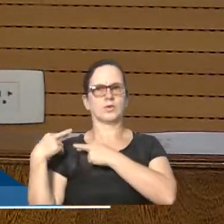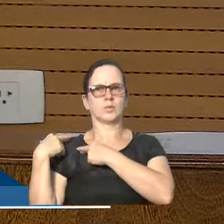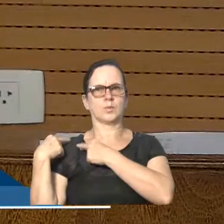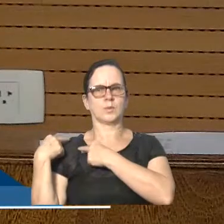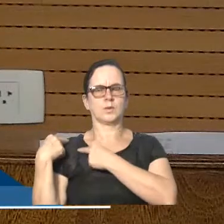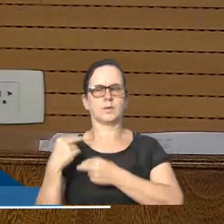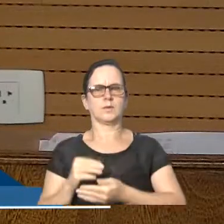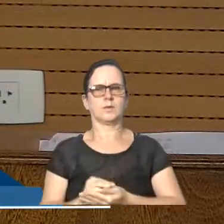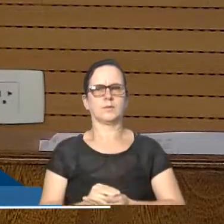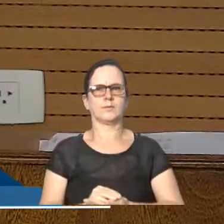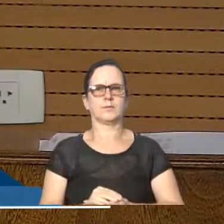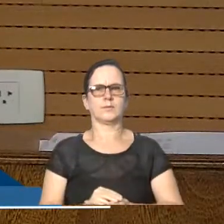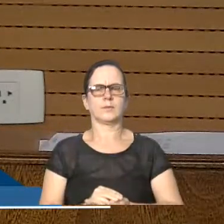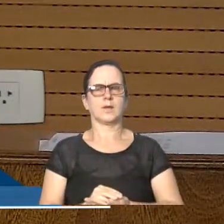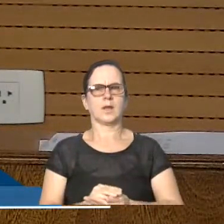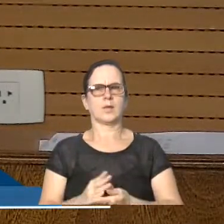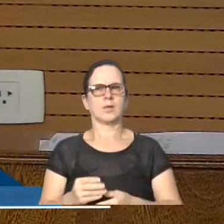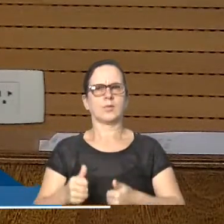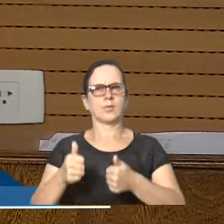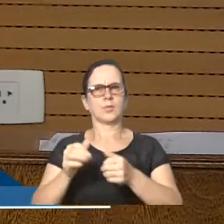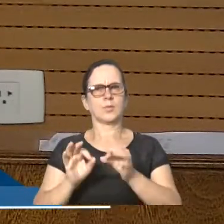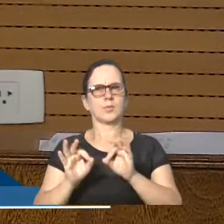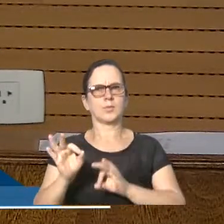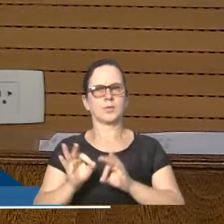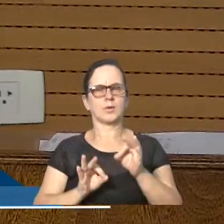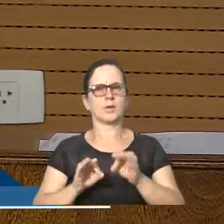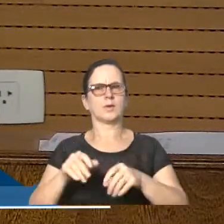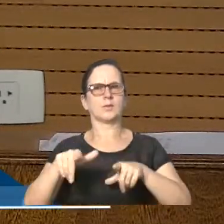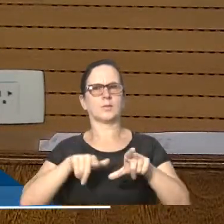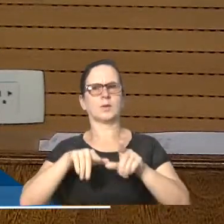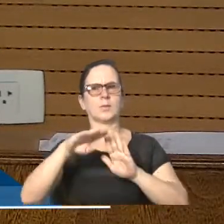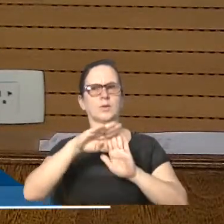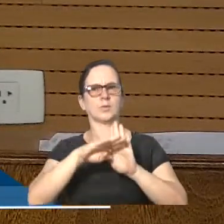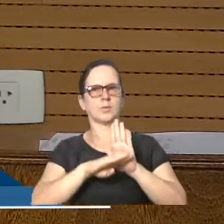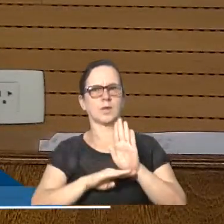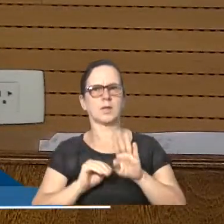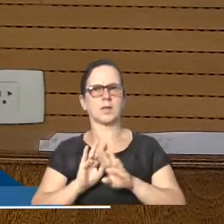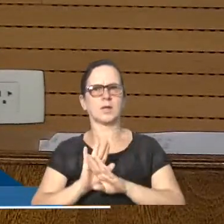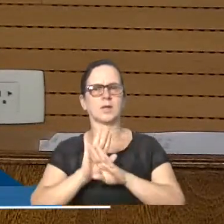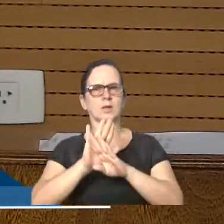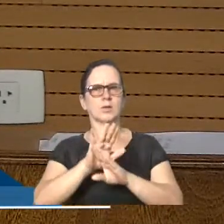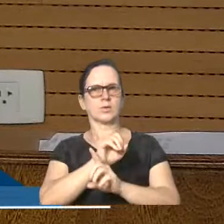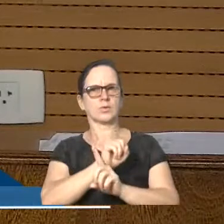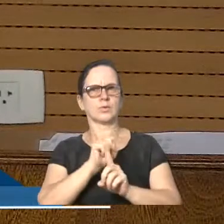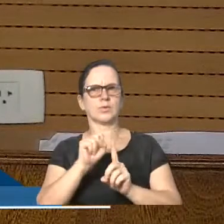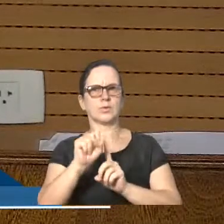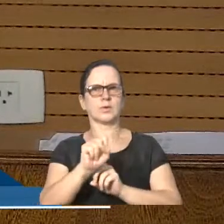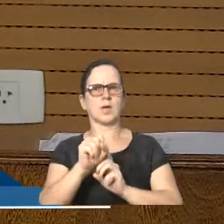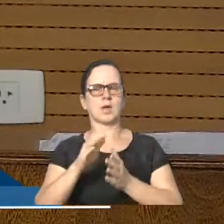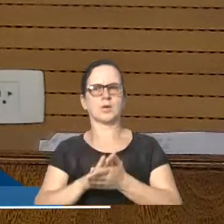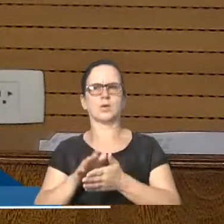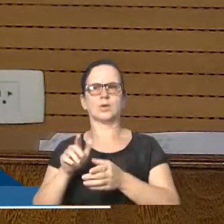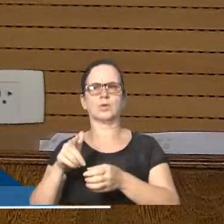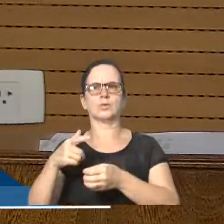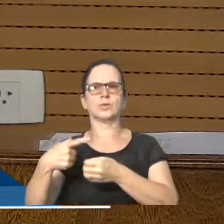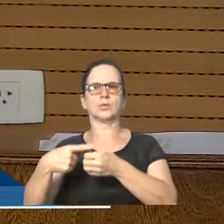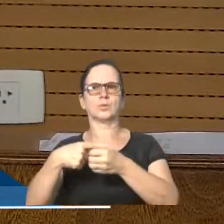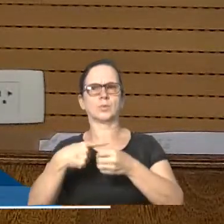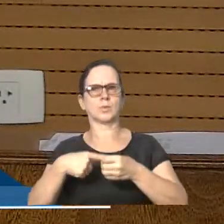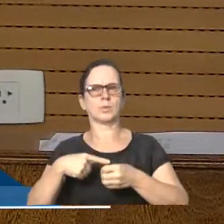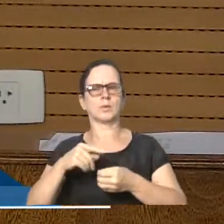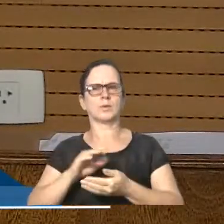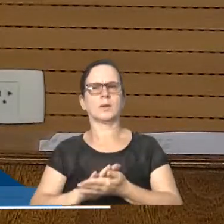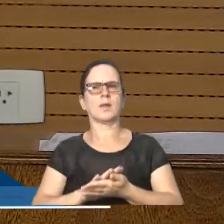cofinanciar o aprimoramento da gestão aos serviços, os programas e os projetos de assistência social em âmbito local. Realizar